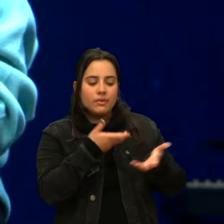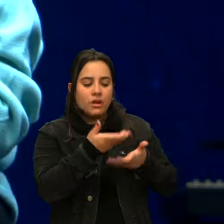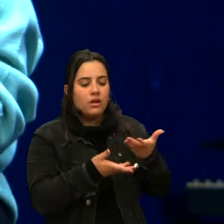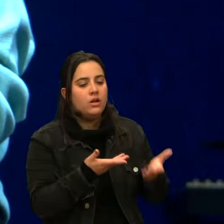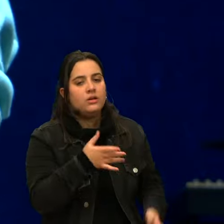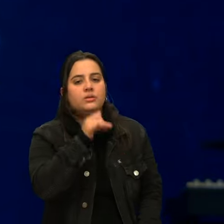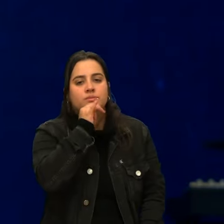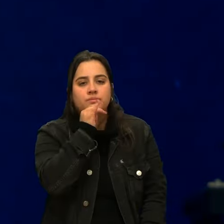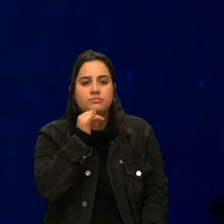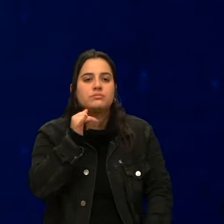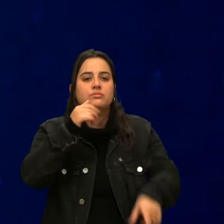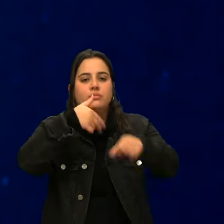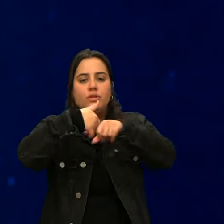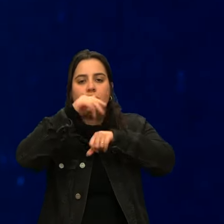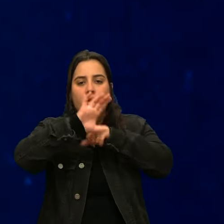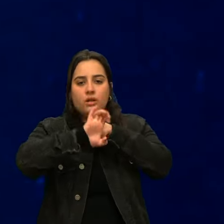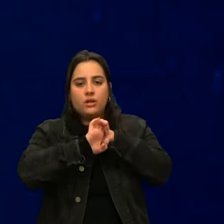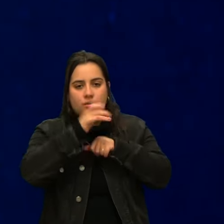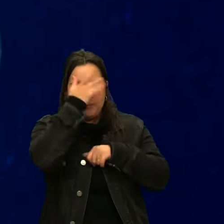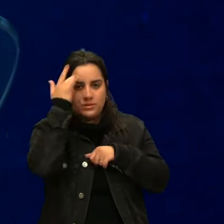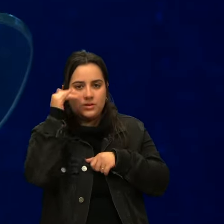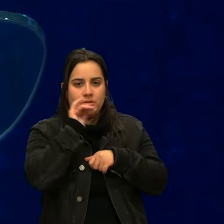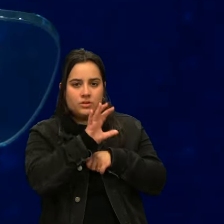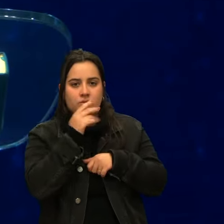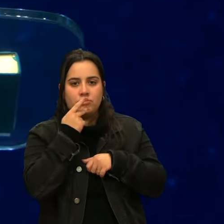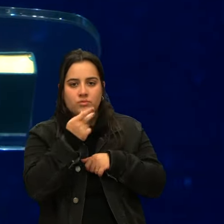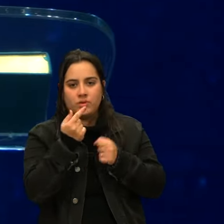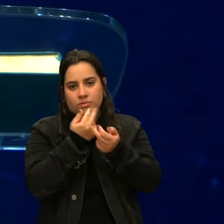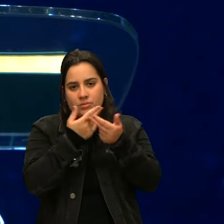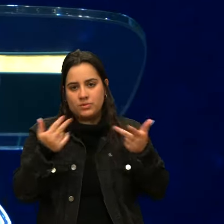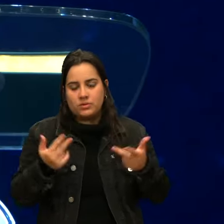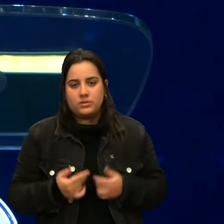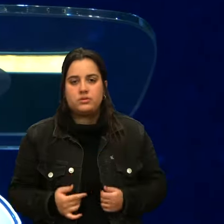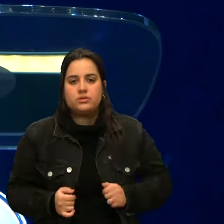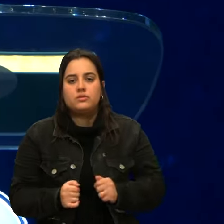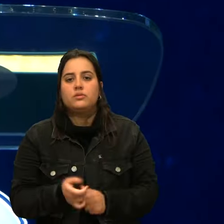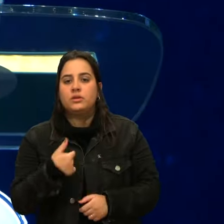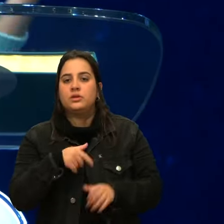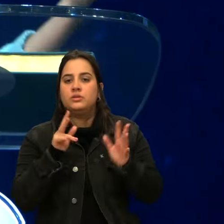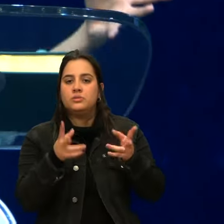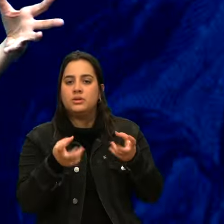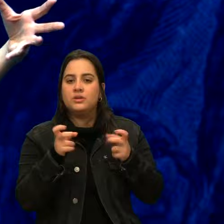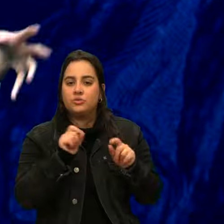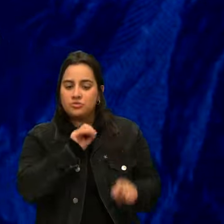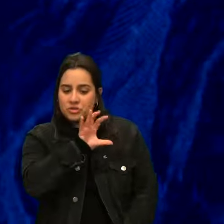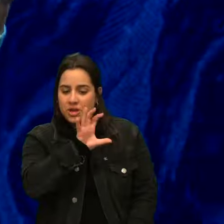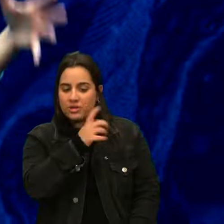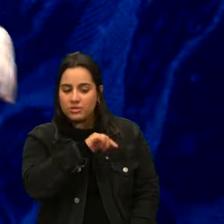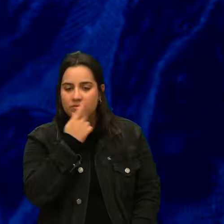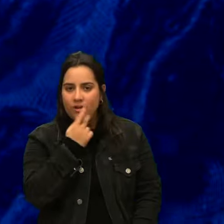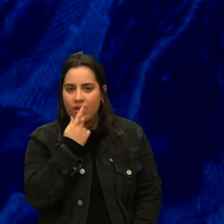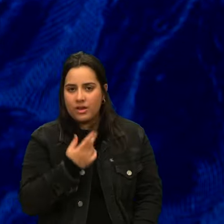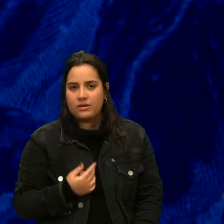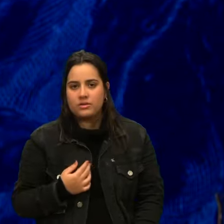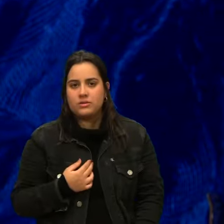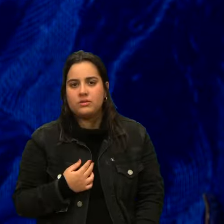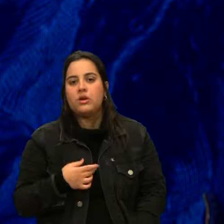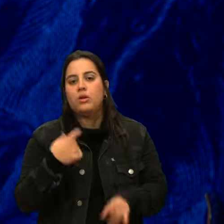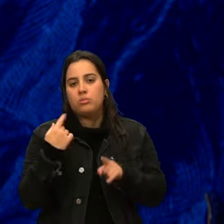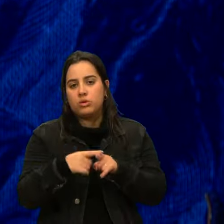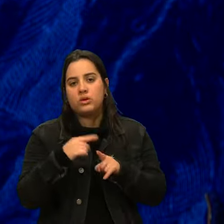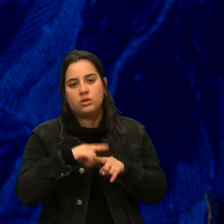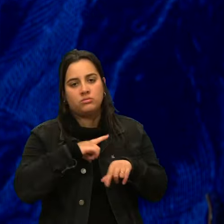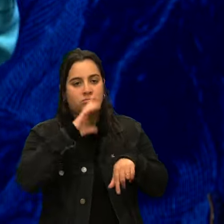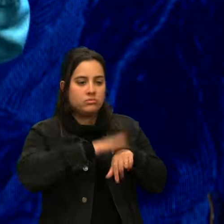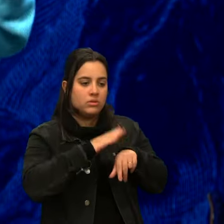Por exemplo, na One, o pessoal tem um jeito muito específico de falar algumas coisas. E eu já peguei até o jeito deles falarem, porque eu passo tempo com